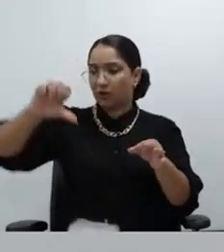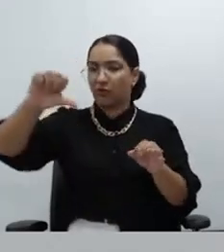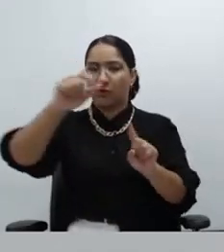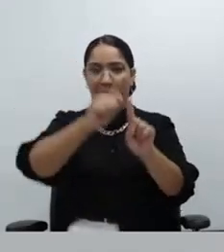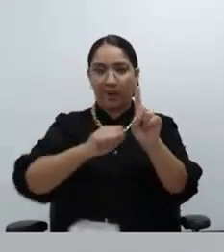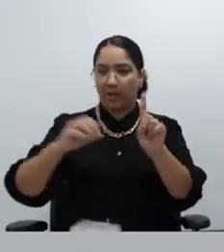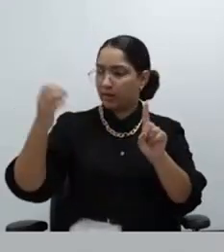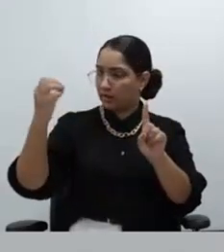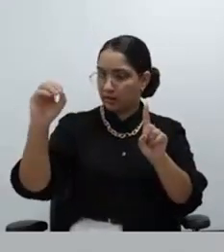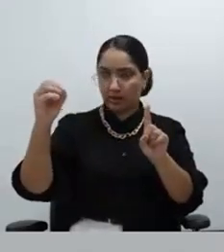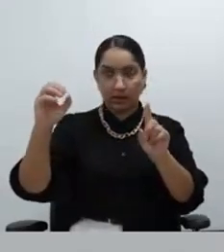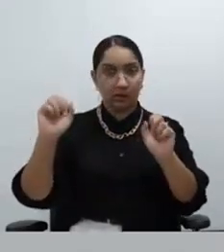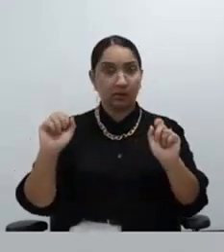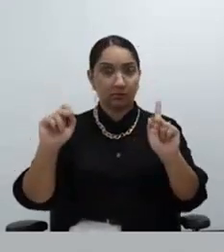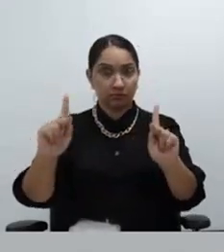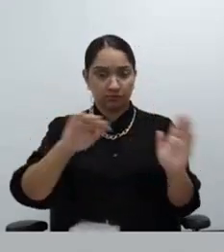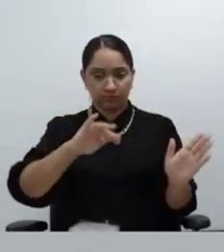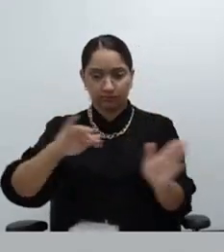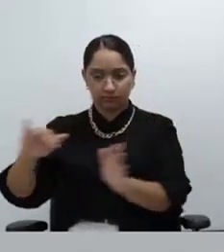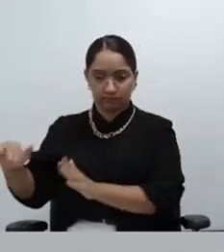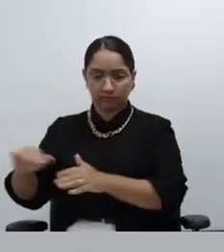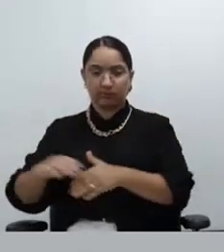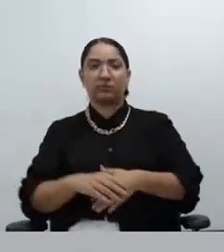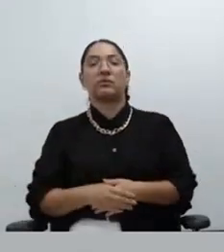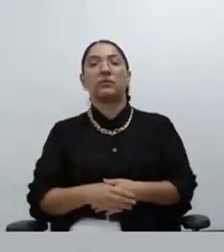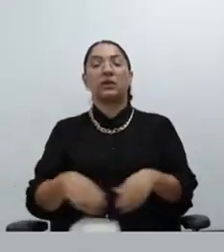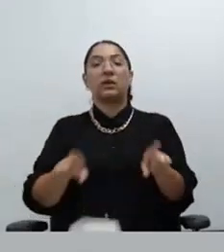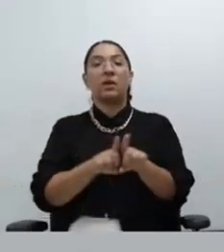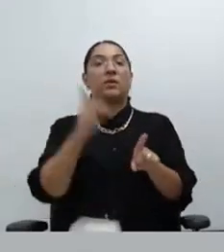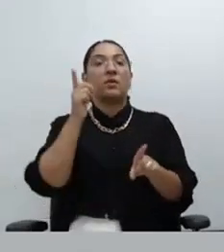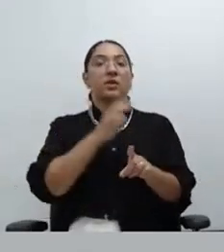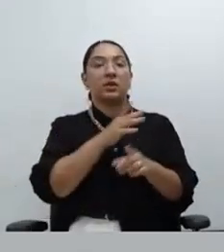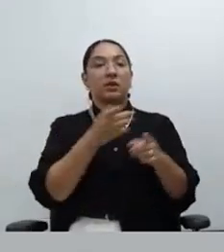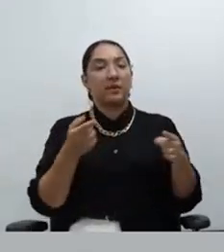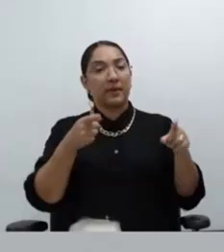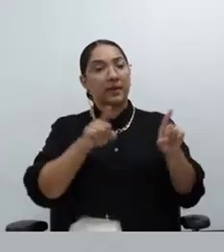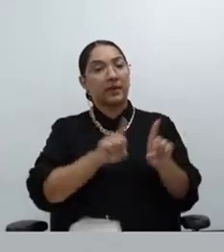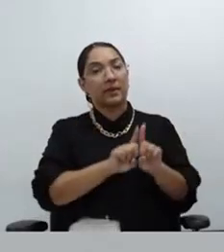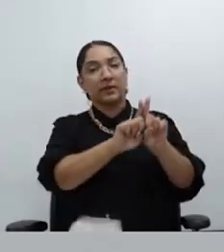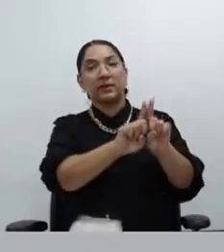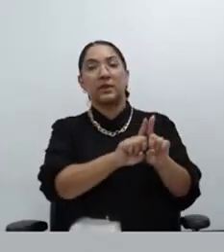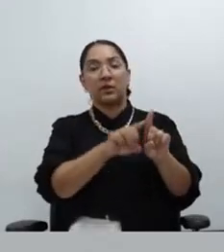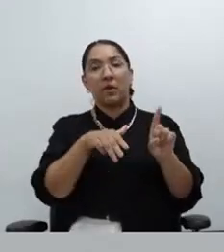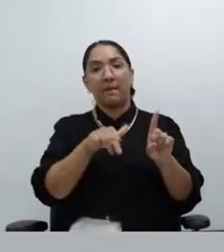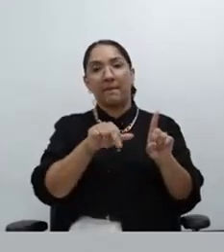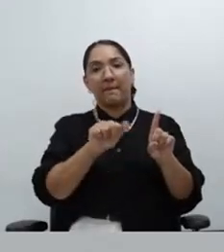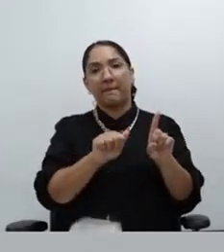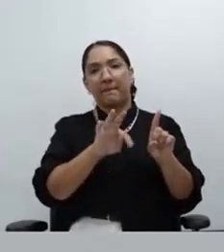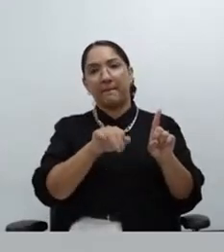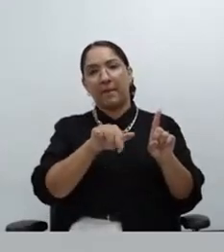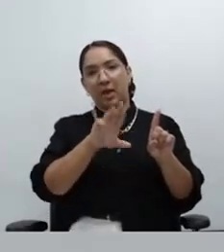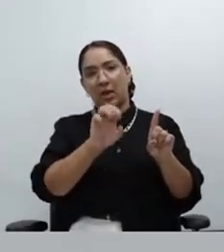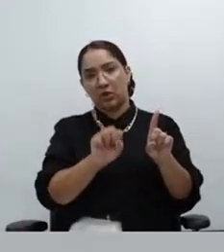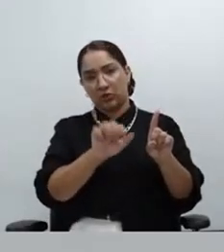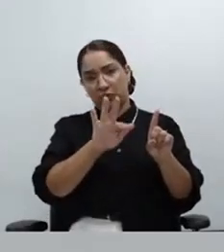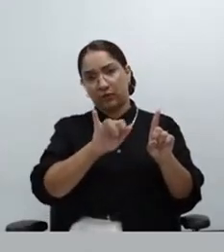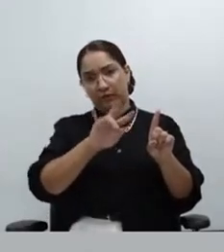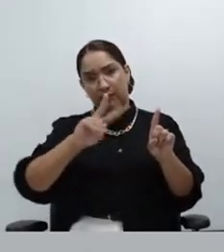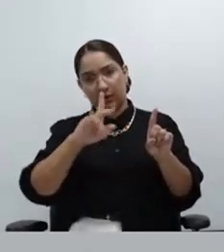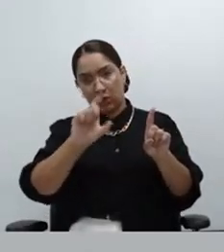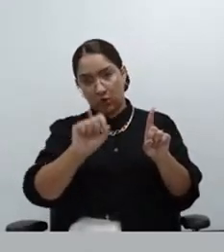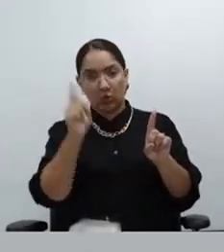do júri do 6º Desafio de Acesso à Justiça do Escritório Matos Filho, que é parceiro da Defensoria Pública, tem convênio conosco já há alguns